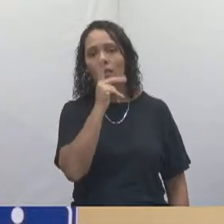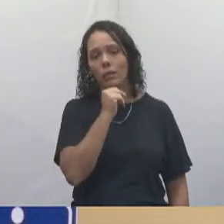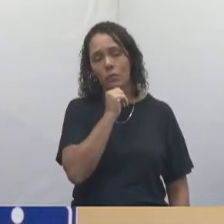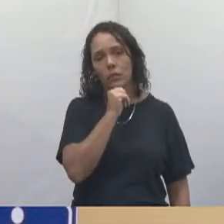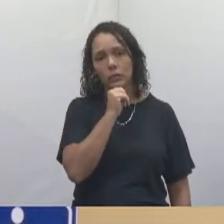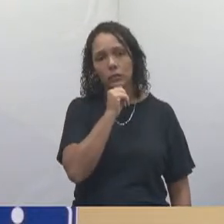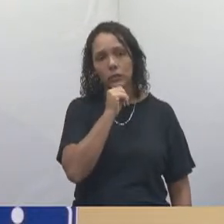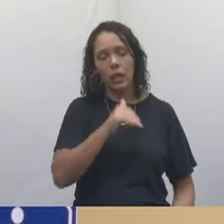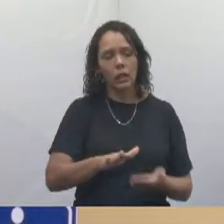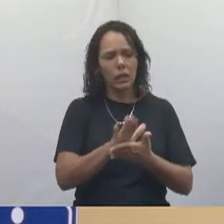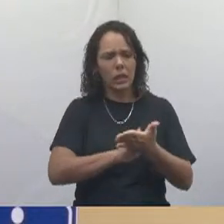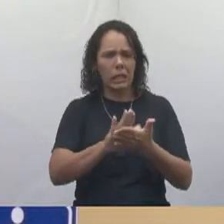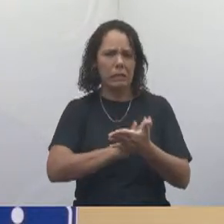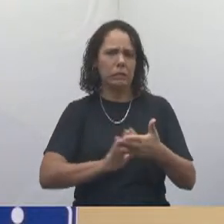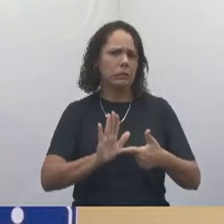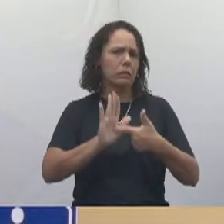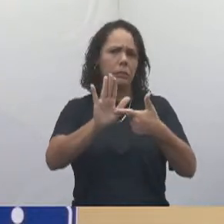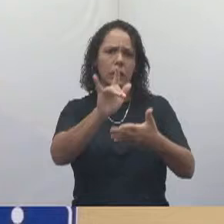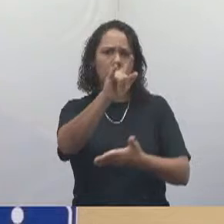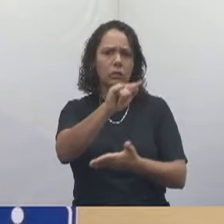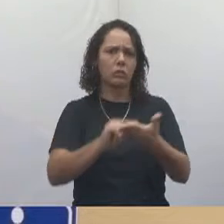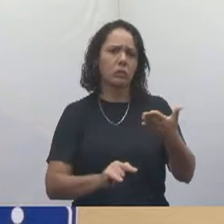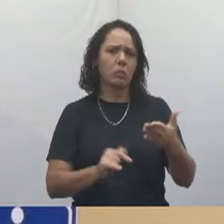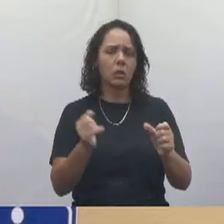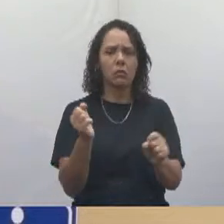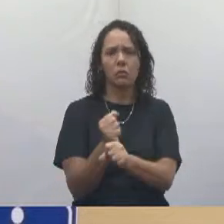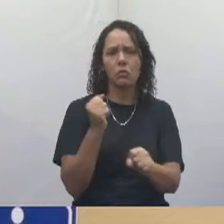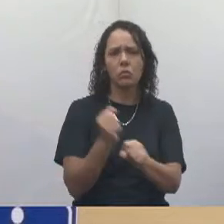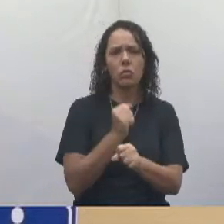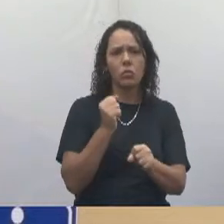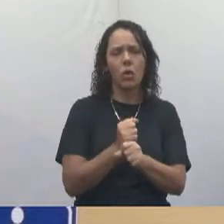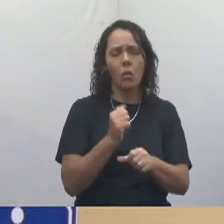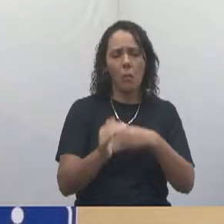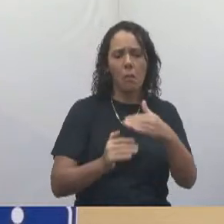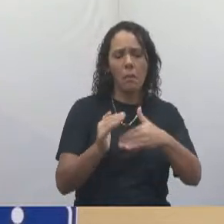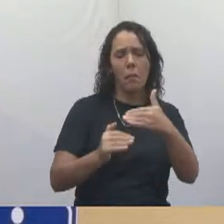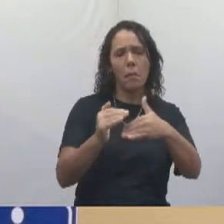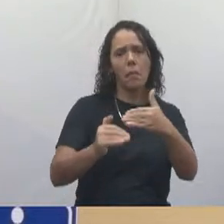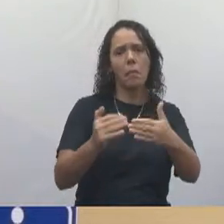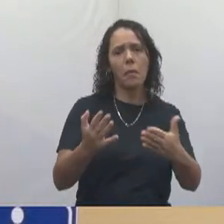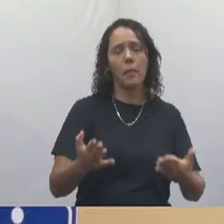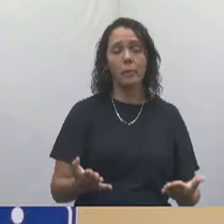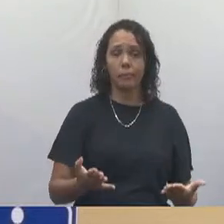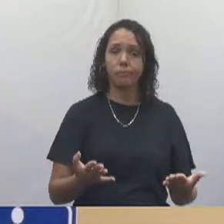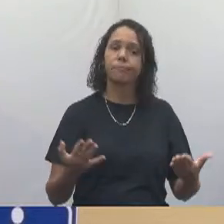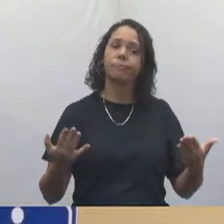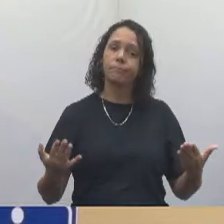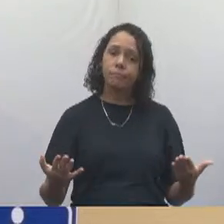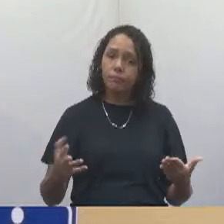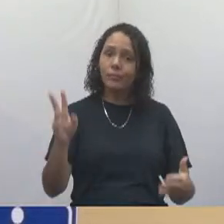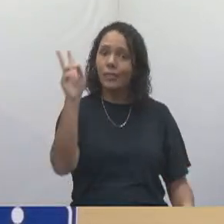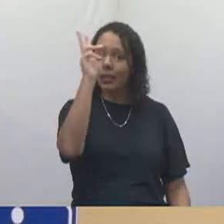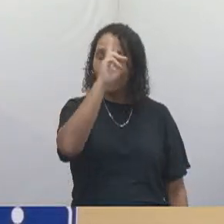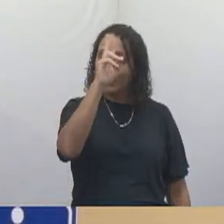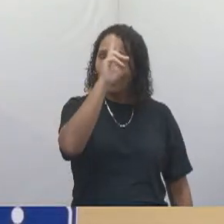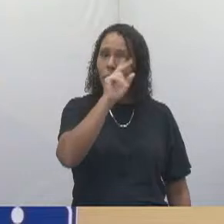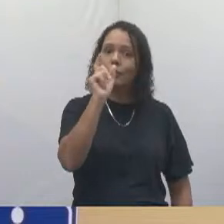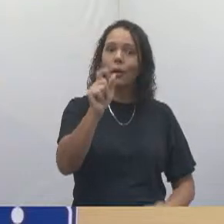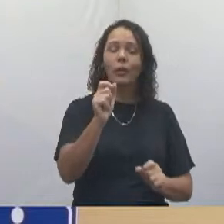Não foi apresentado anexo de obras em andamento. Lembrando que nós estamos julgando as